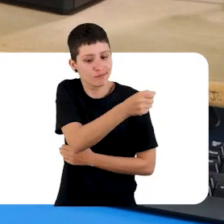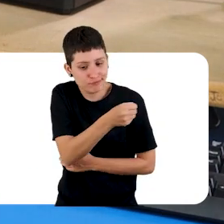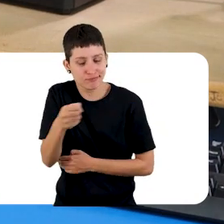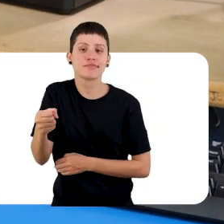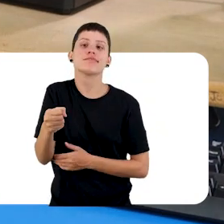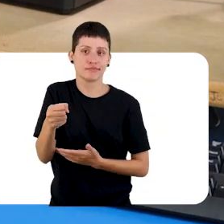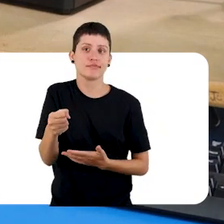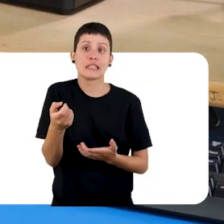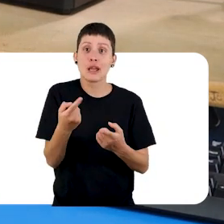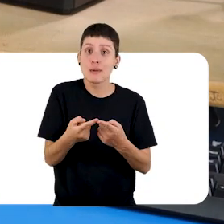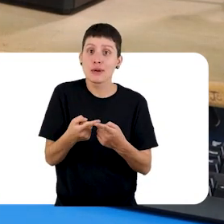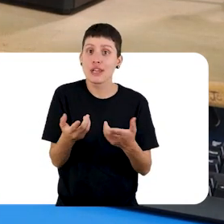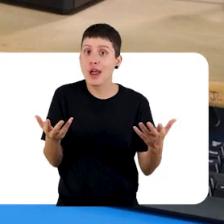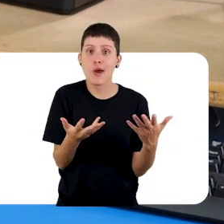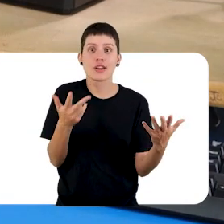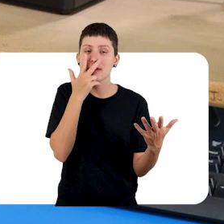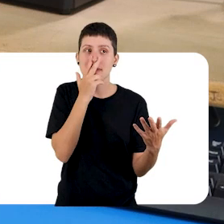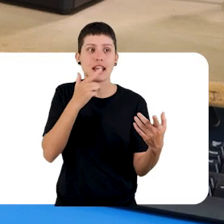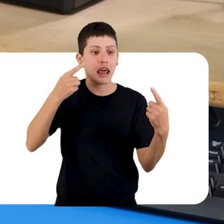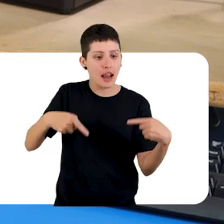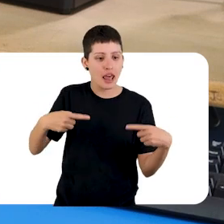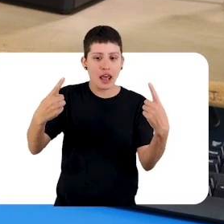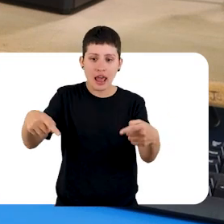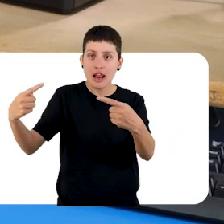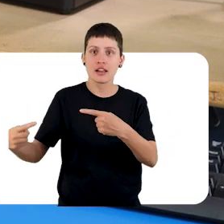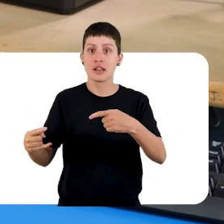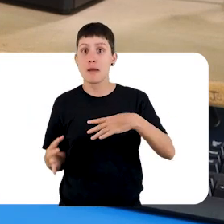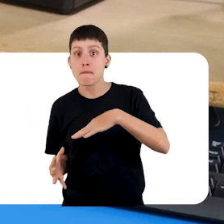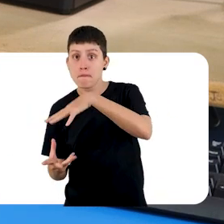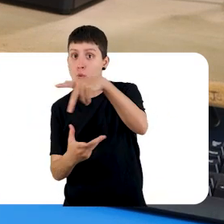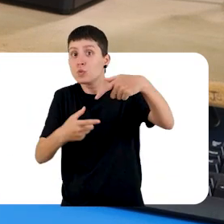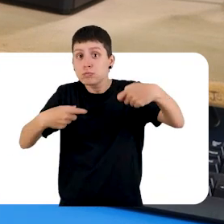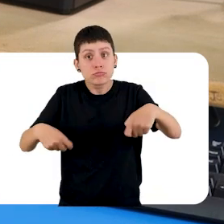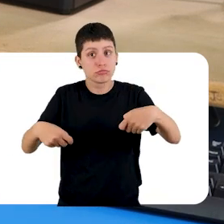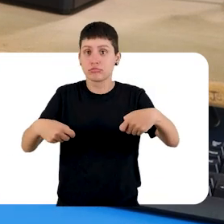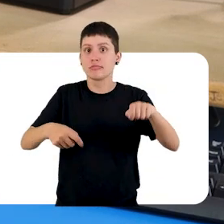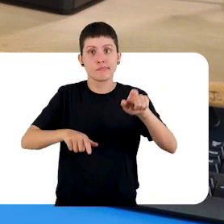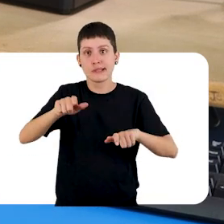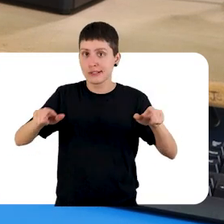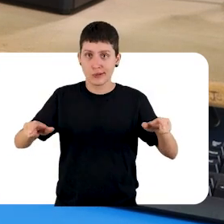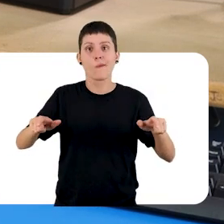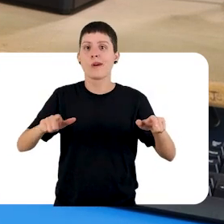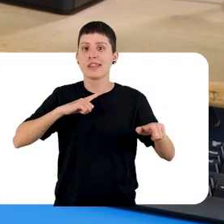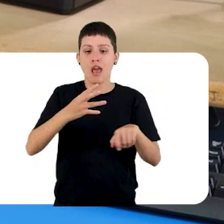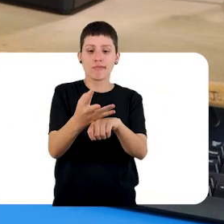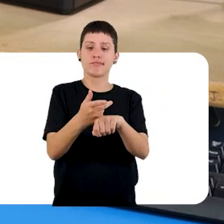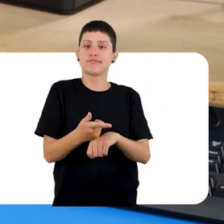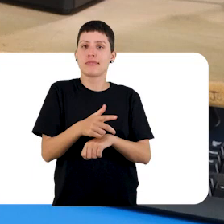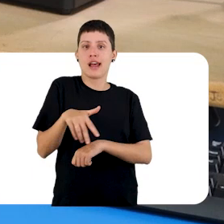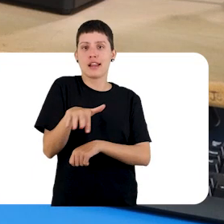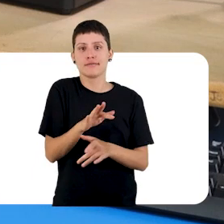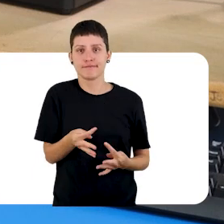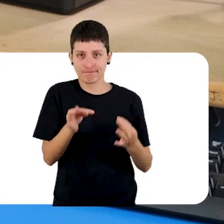perde muito para o mercado, sim, porque sim. Hoje está muito concorrido. Uma demanda global, uma inclusive. Demanda global de talentos tech. E se